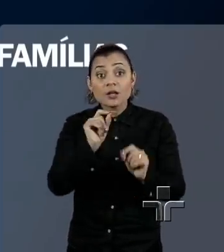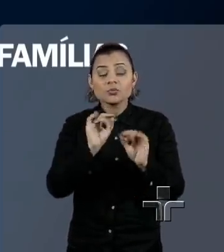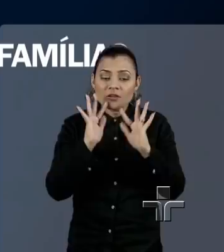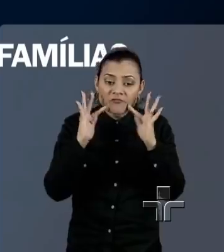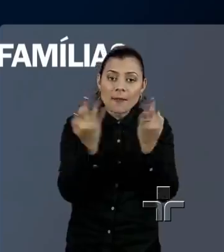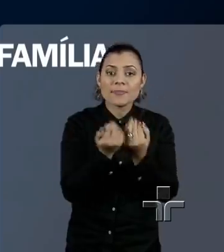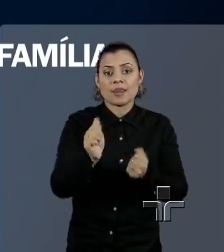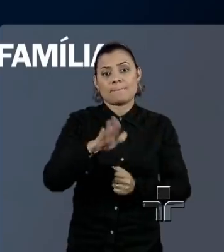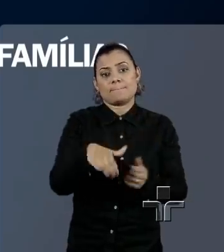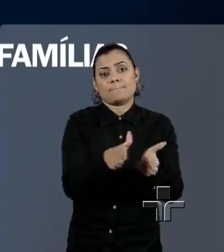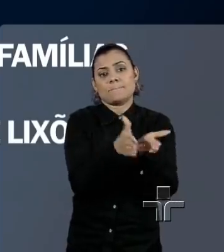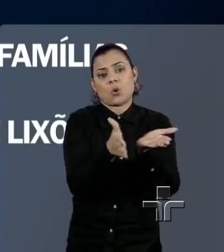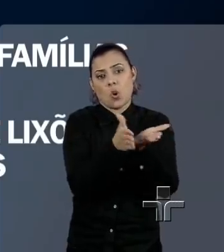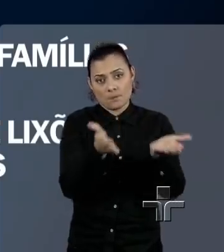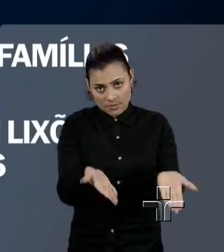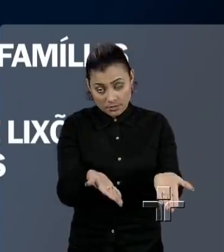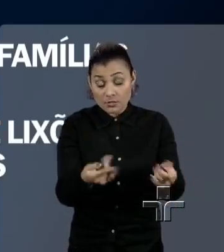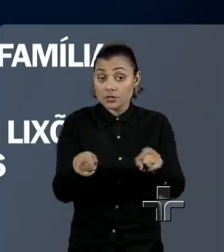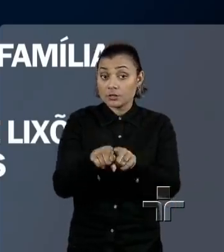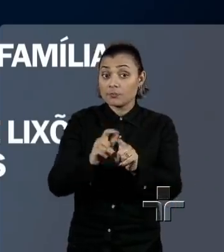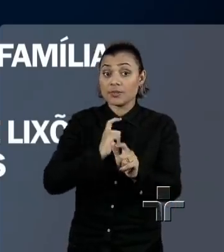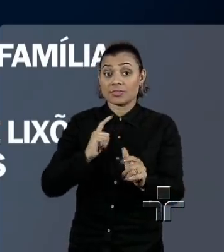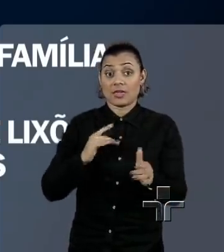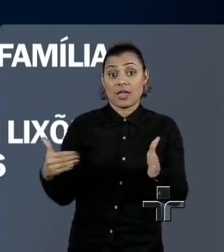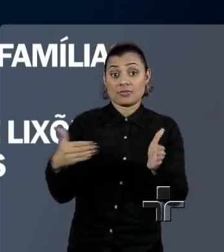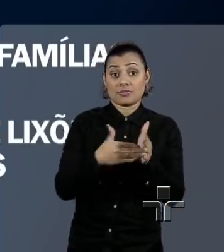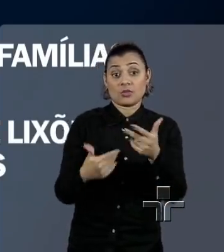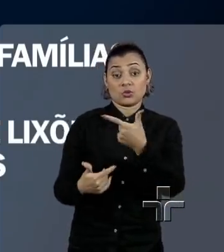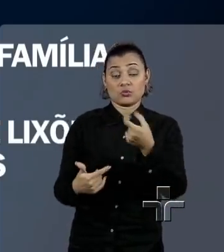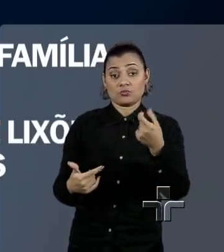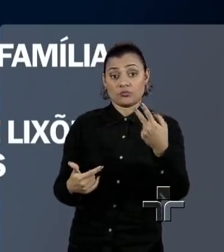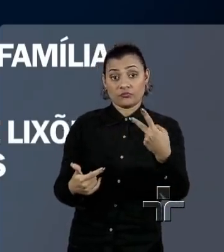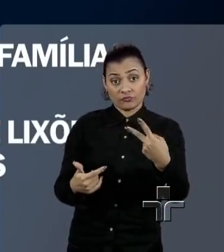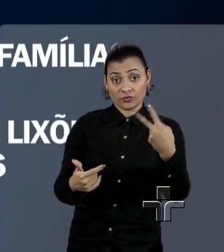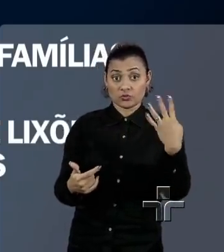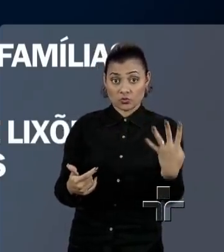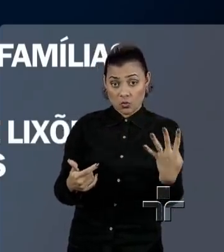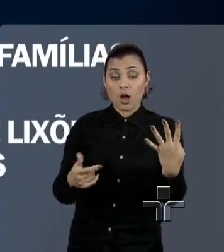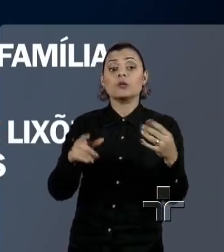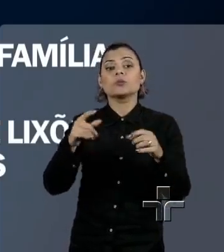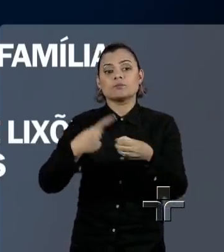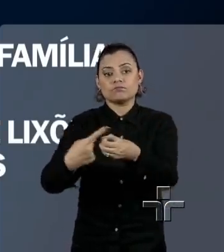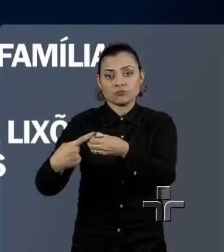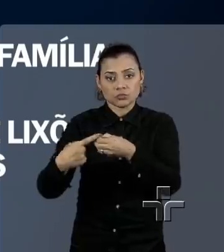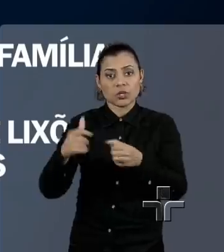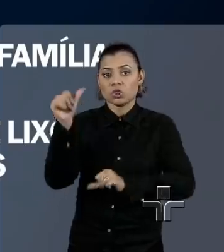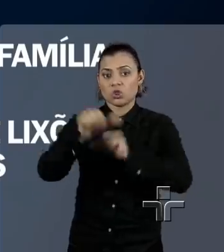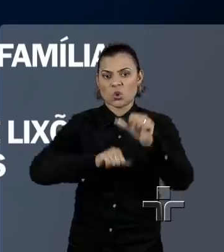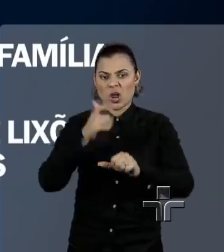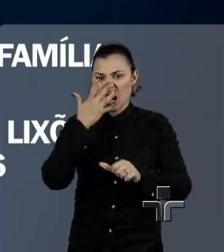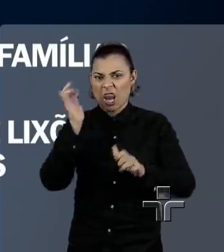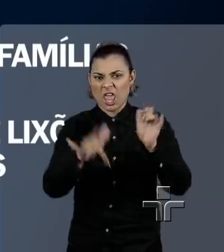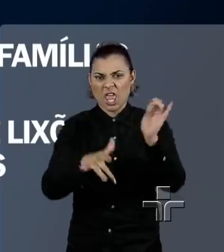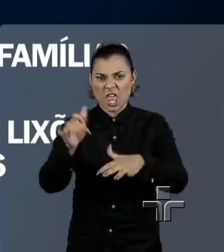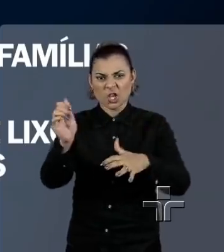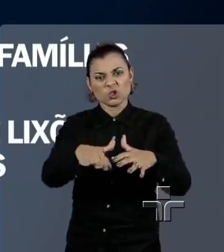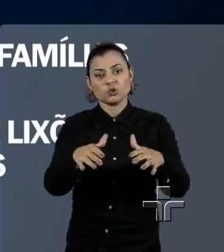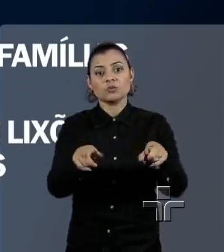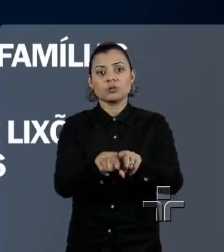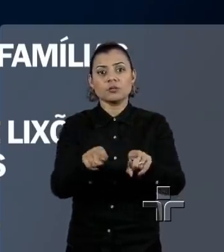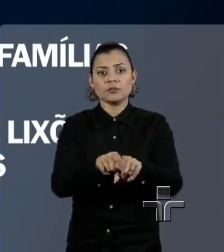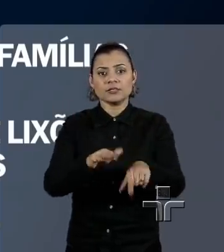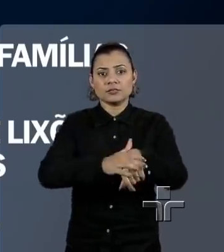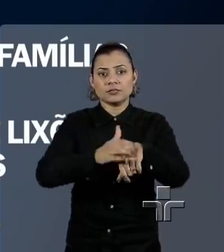famílias de baixa renda. Dá o prazo de até 2024 para municípios trocarem lixões por aterros sanitários.